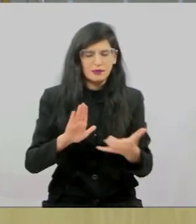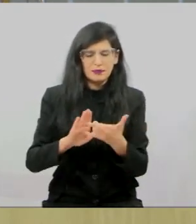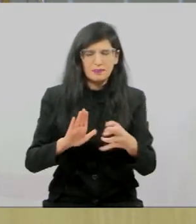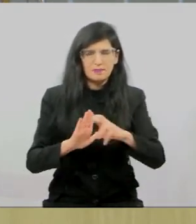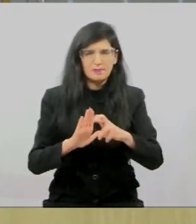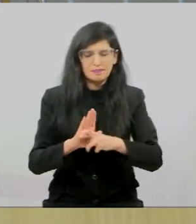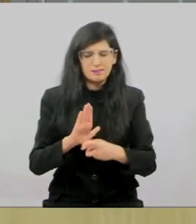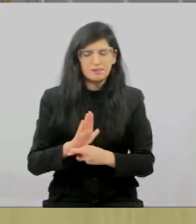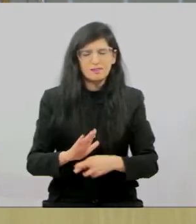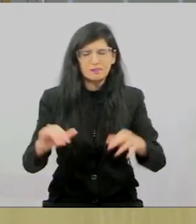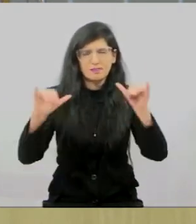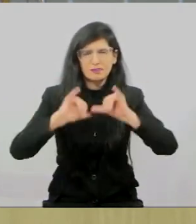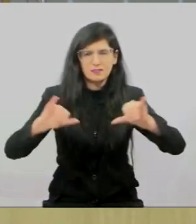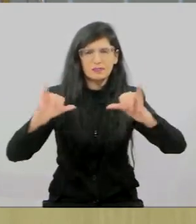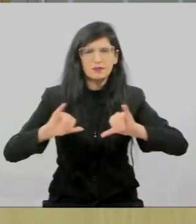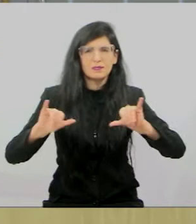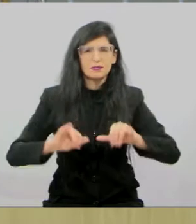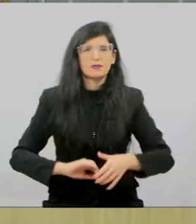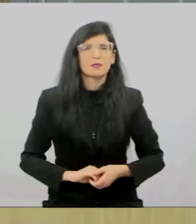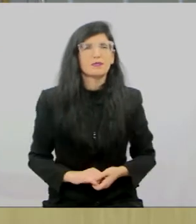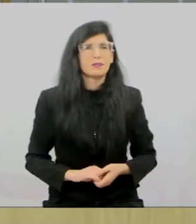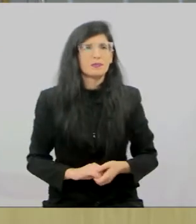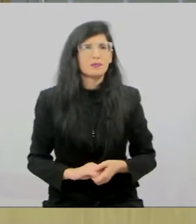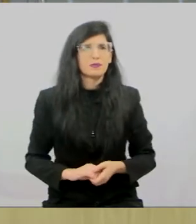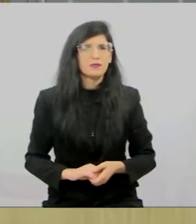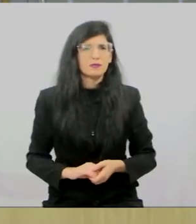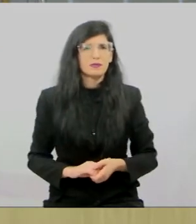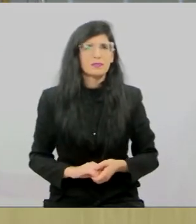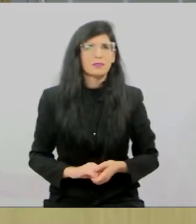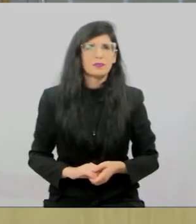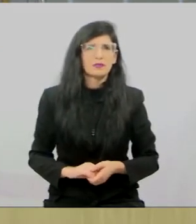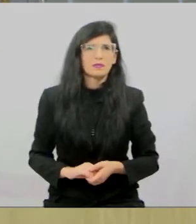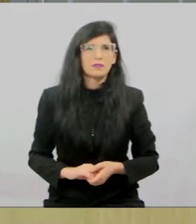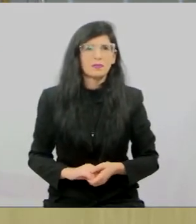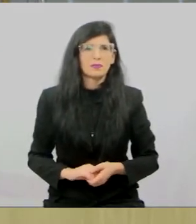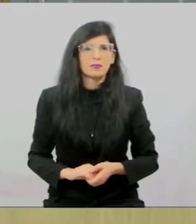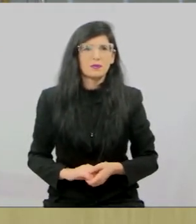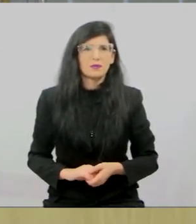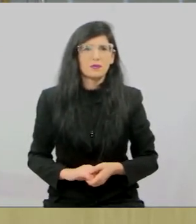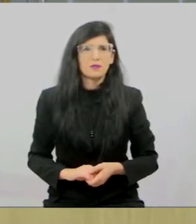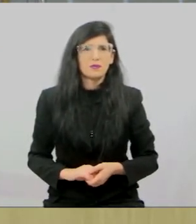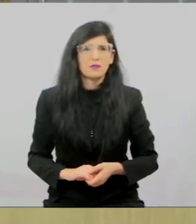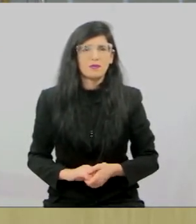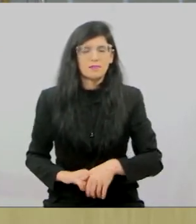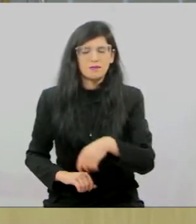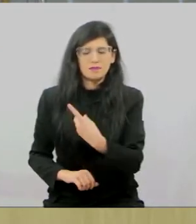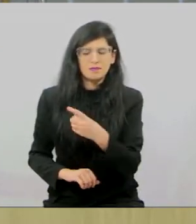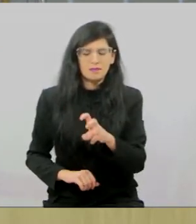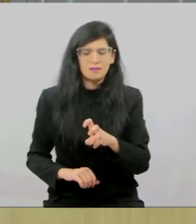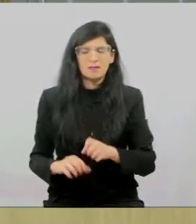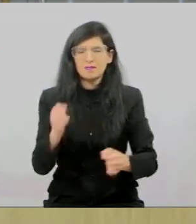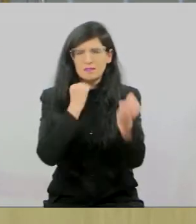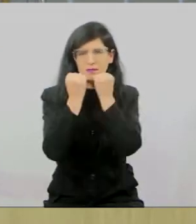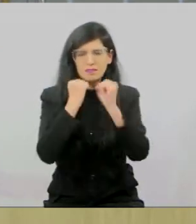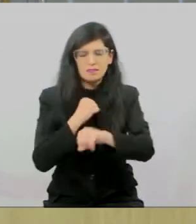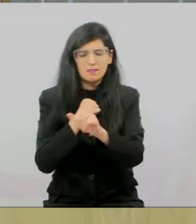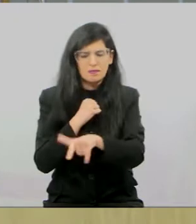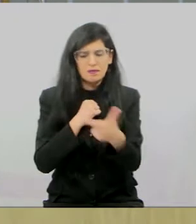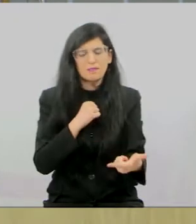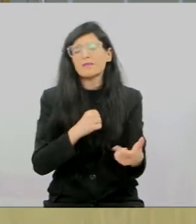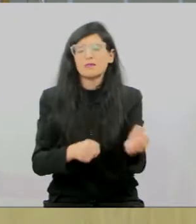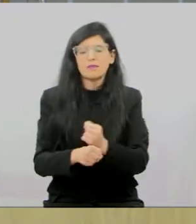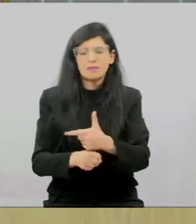para a divulgação da presente manifestação. Sala das Sessões, 15 de julho de